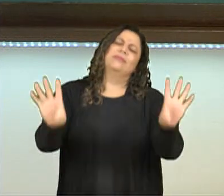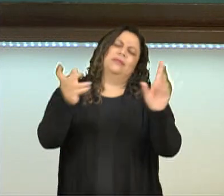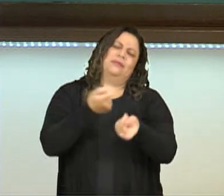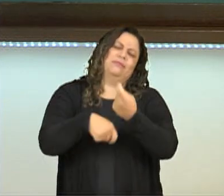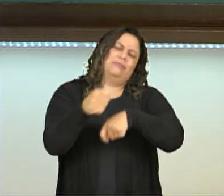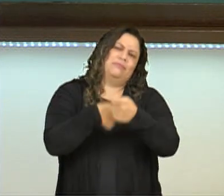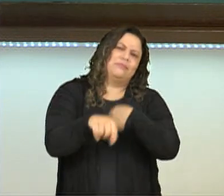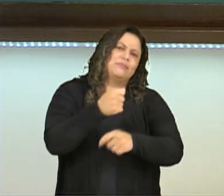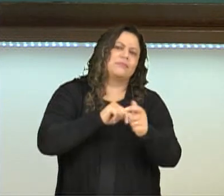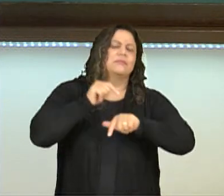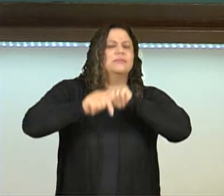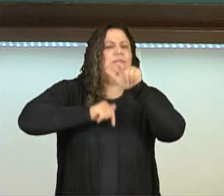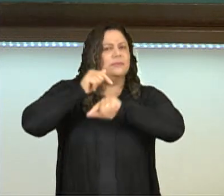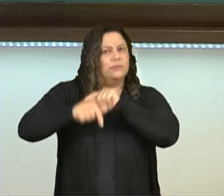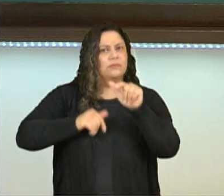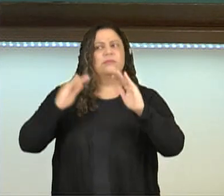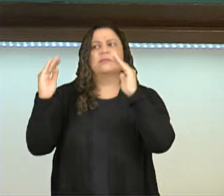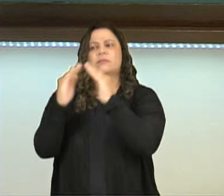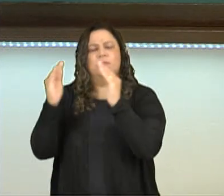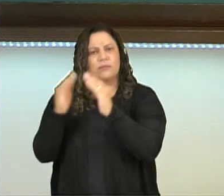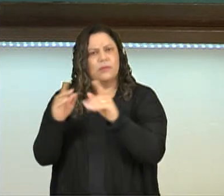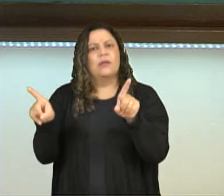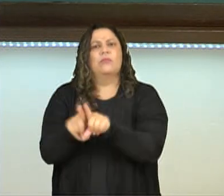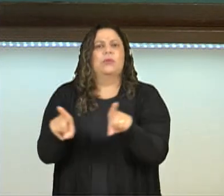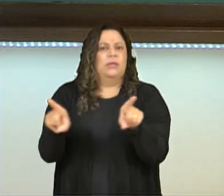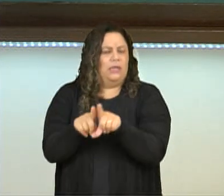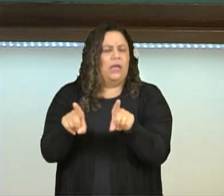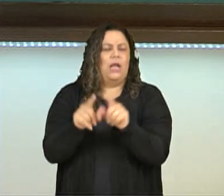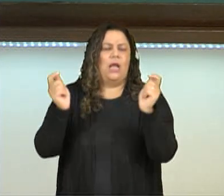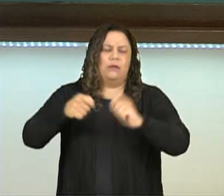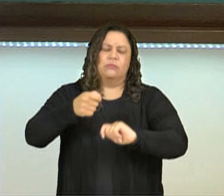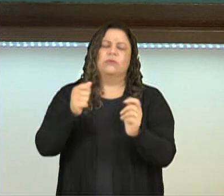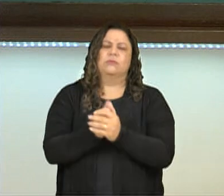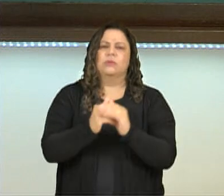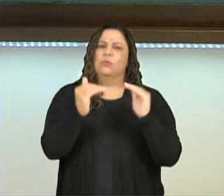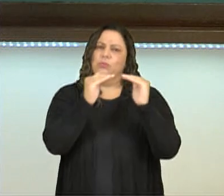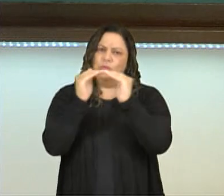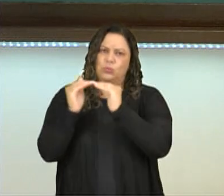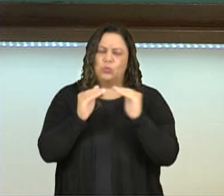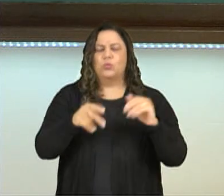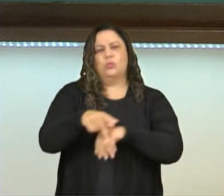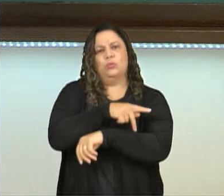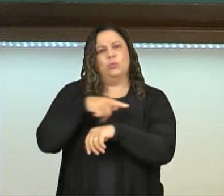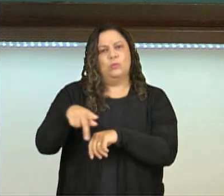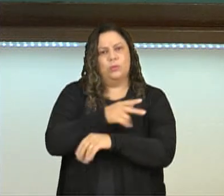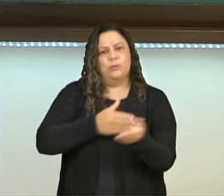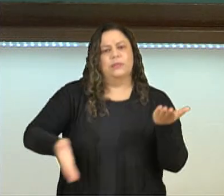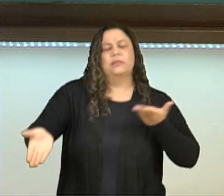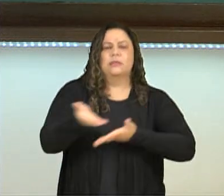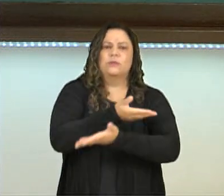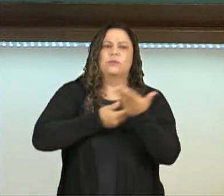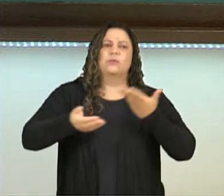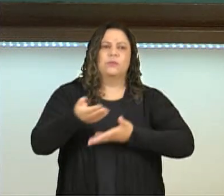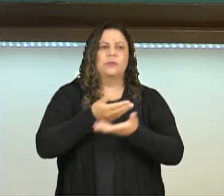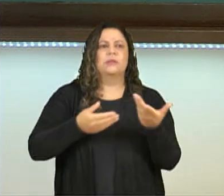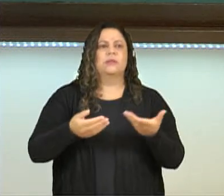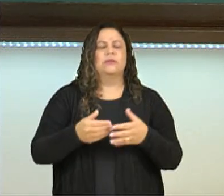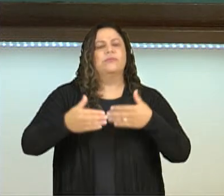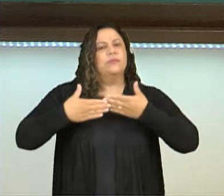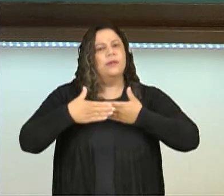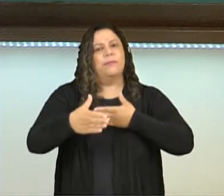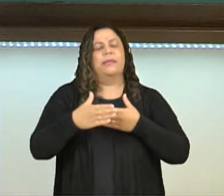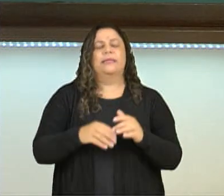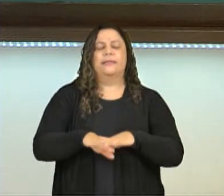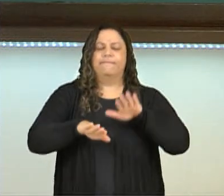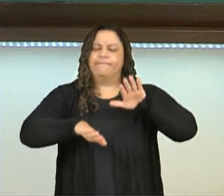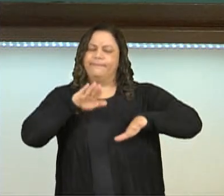até trabalhar e morar desde que tenha uma consonância, uma concordância entre os países envolvidos e para dar uma